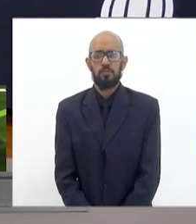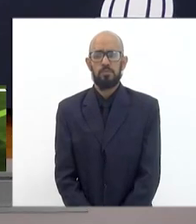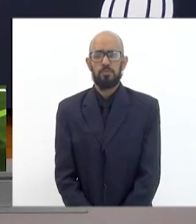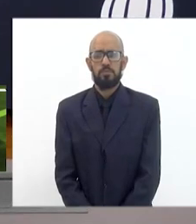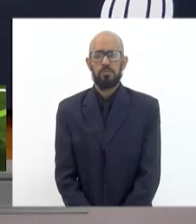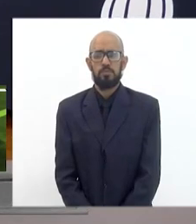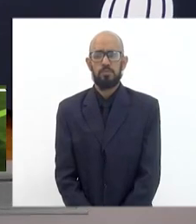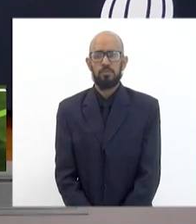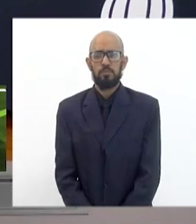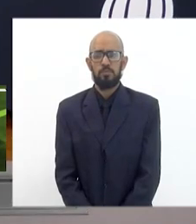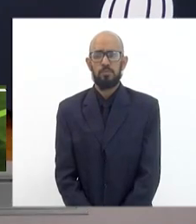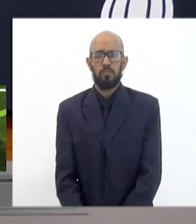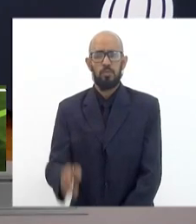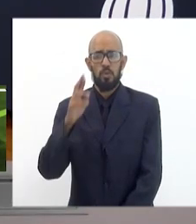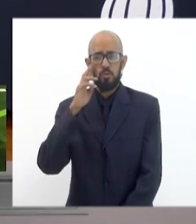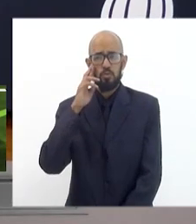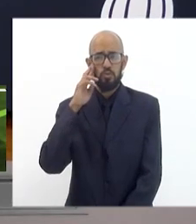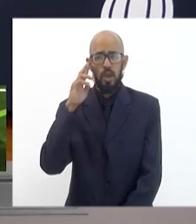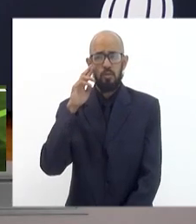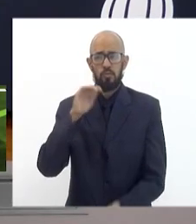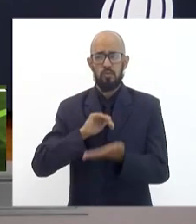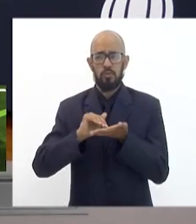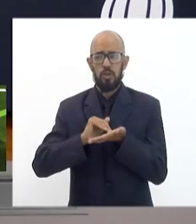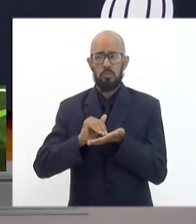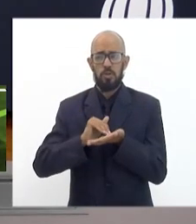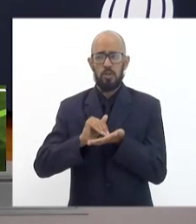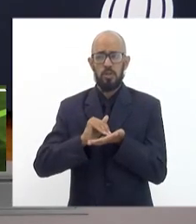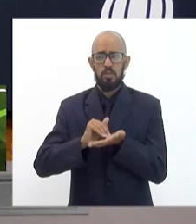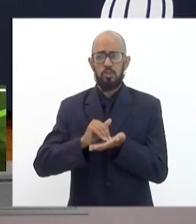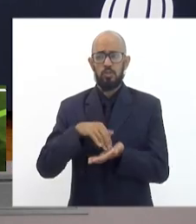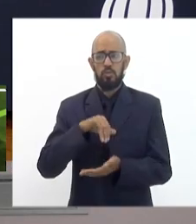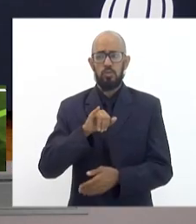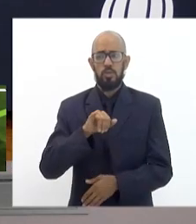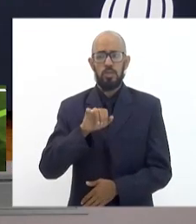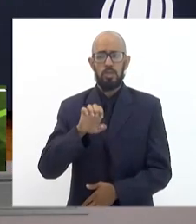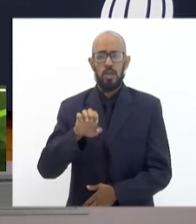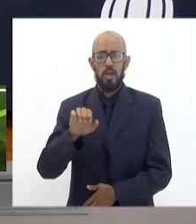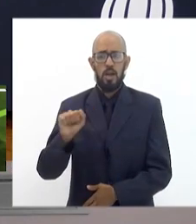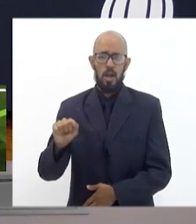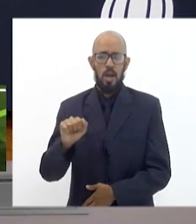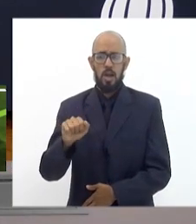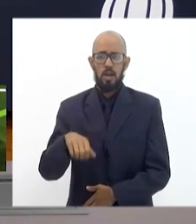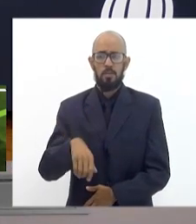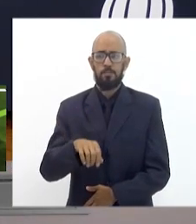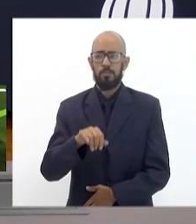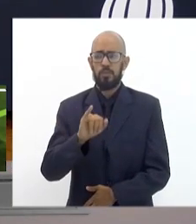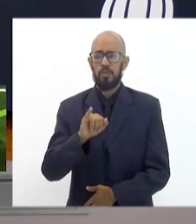o chefe de gabinete do irá Ribamar